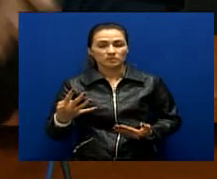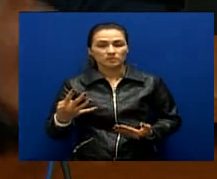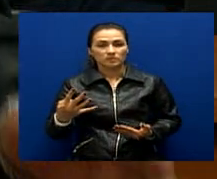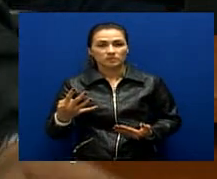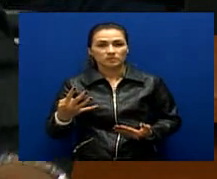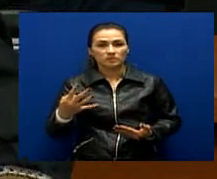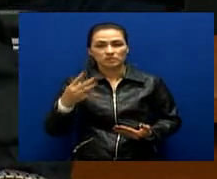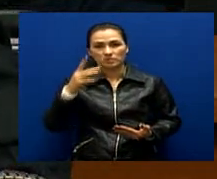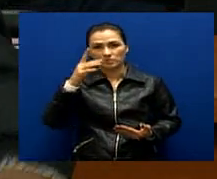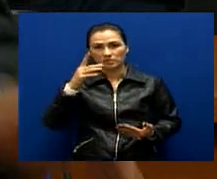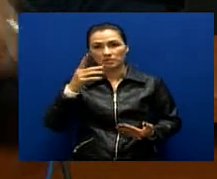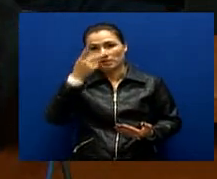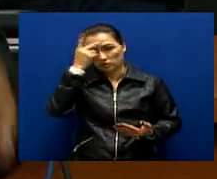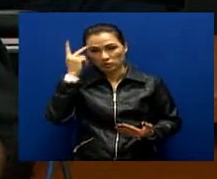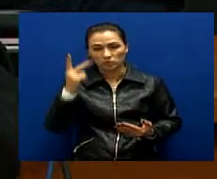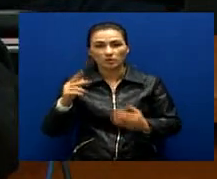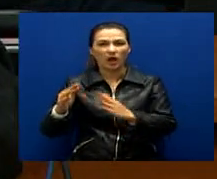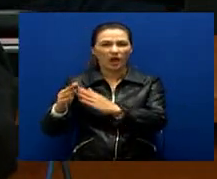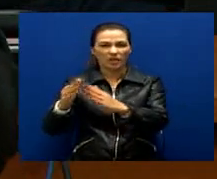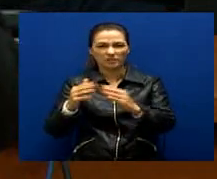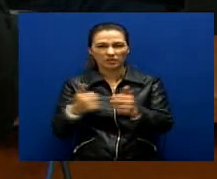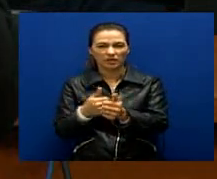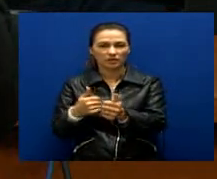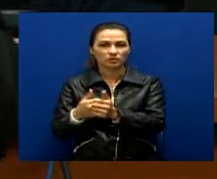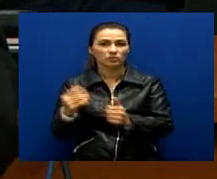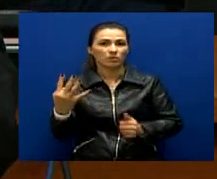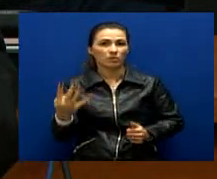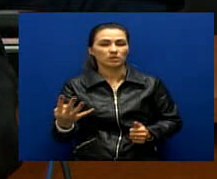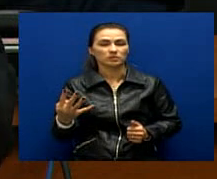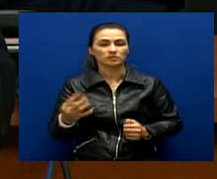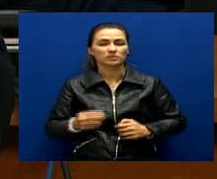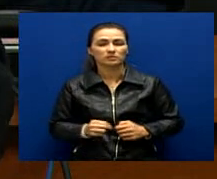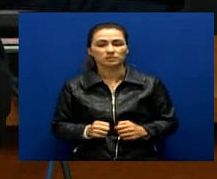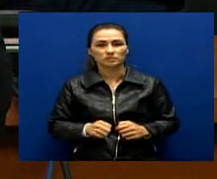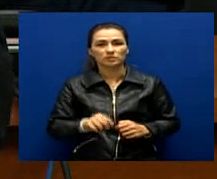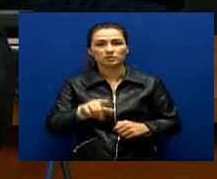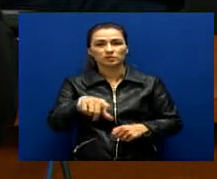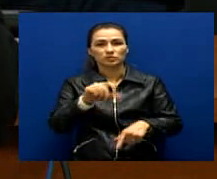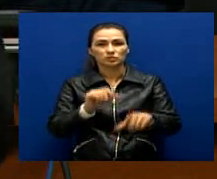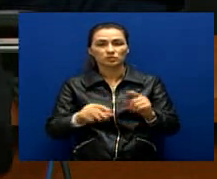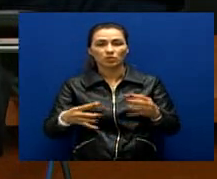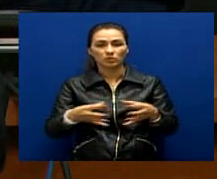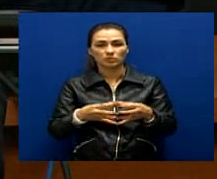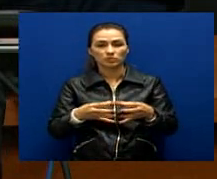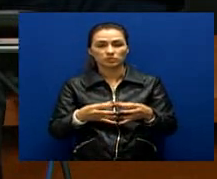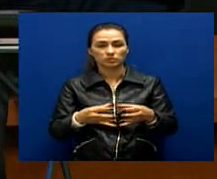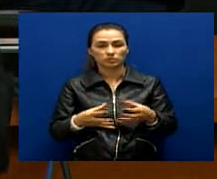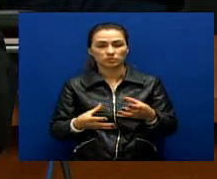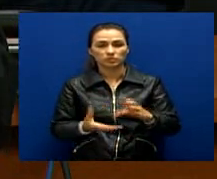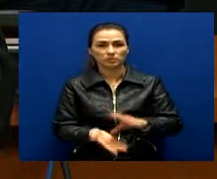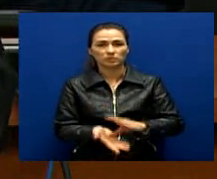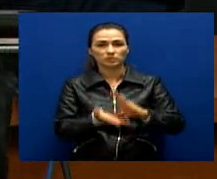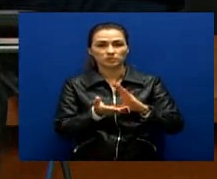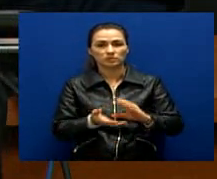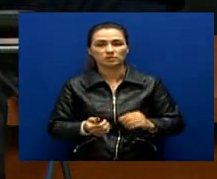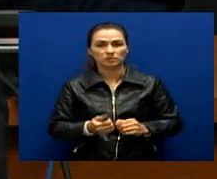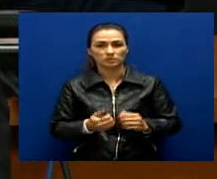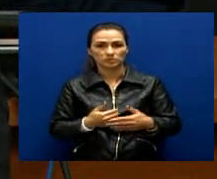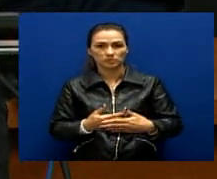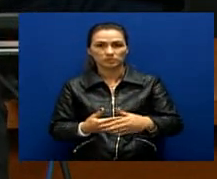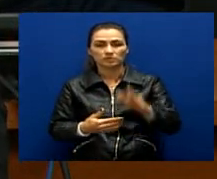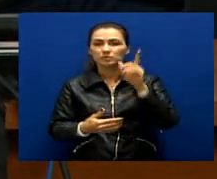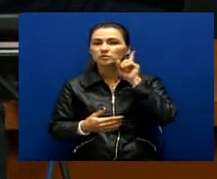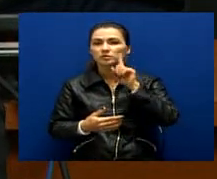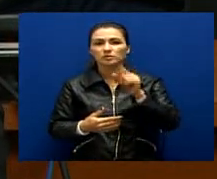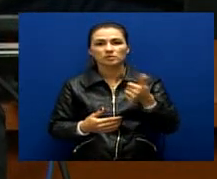população no caso de eleições do conselho local saúde começam greve dia 10 de maio